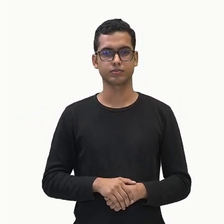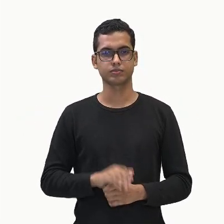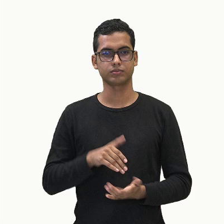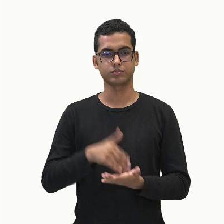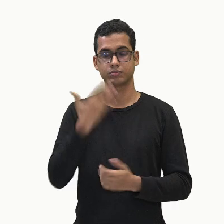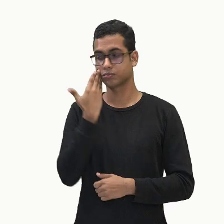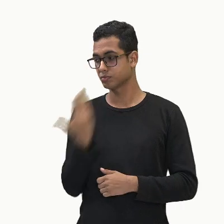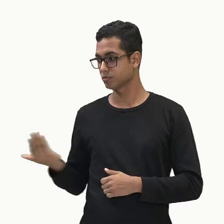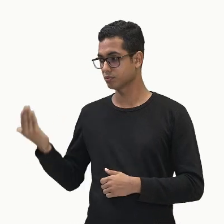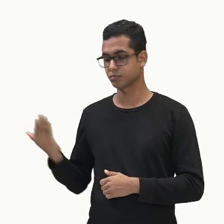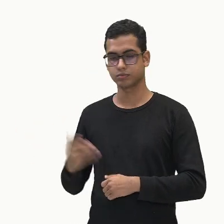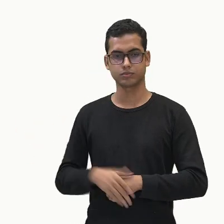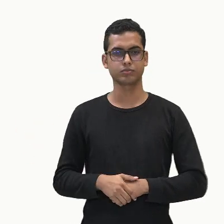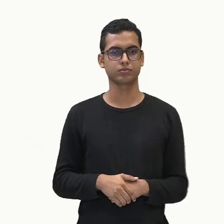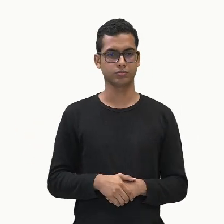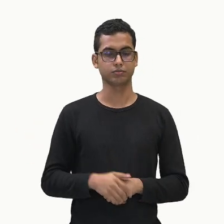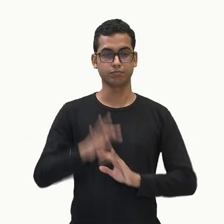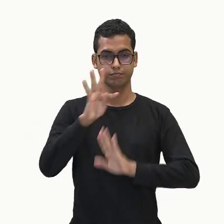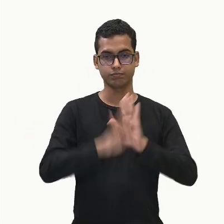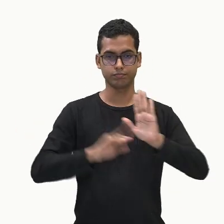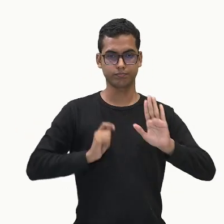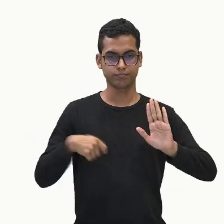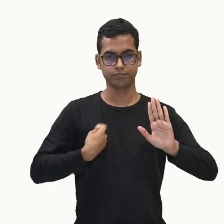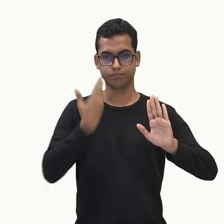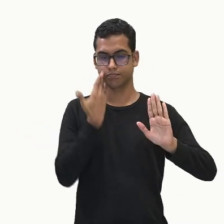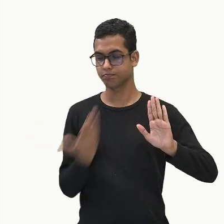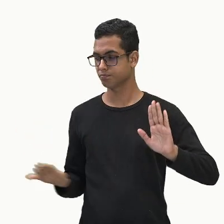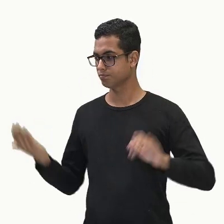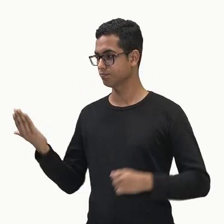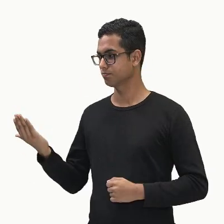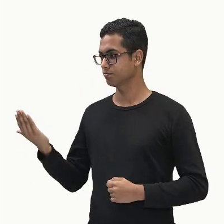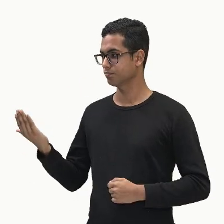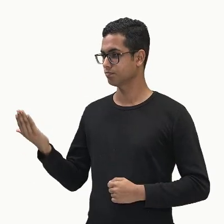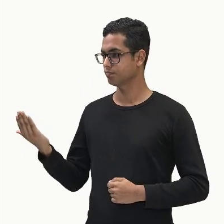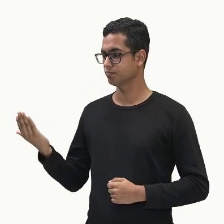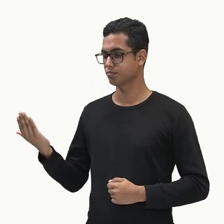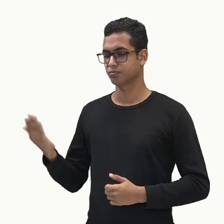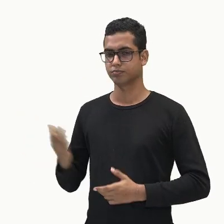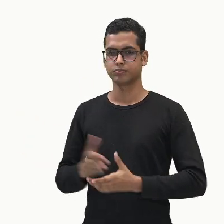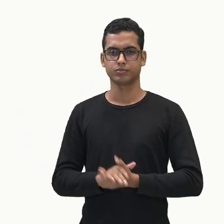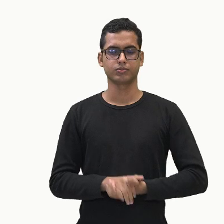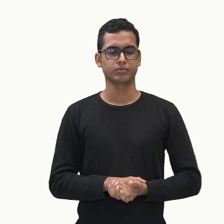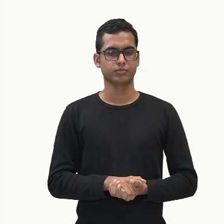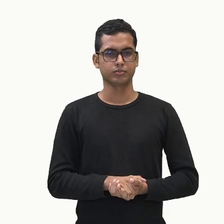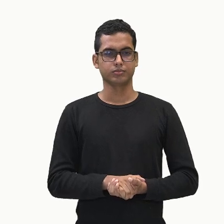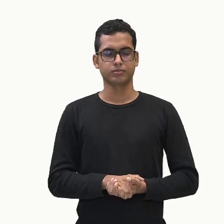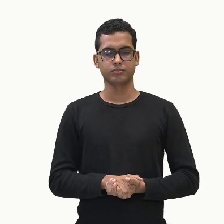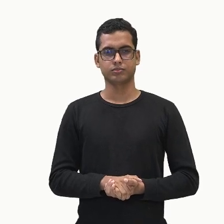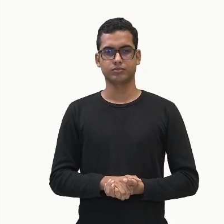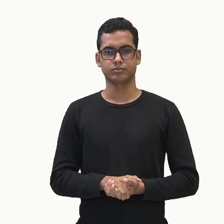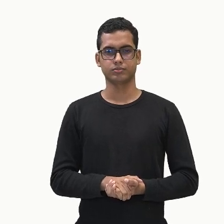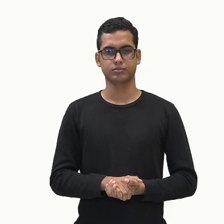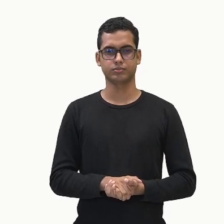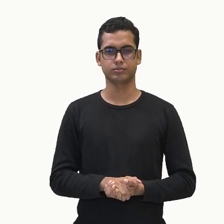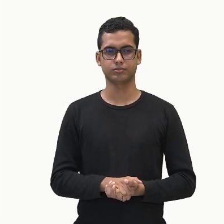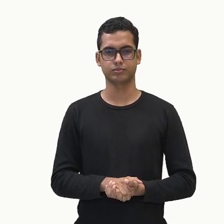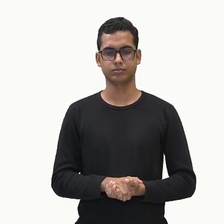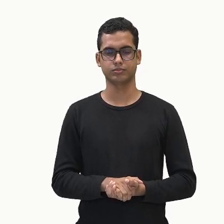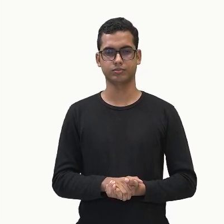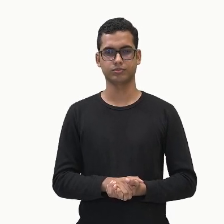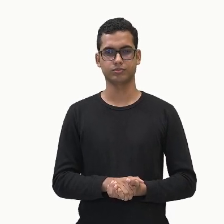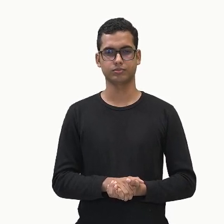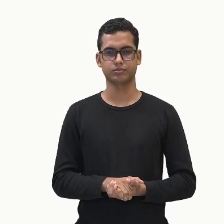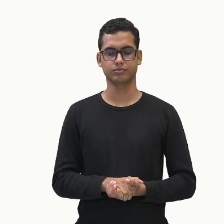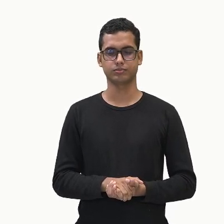artificial. Se encarga de realizar mejoras operativas basadas en el aprendizaje